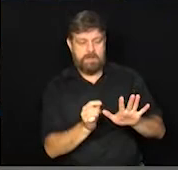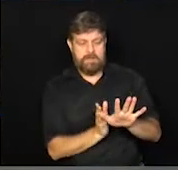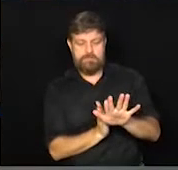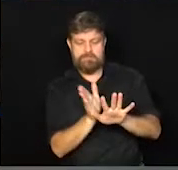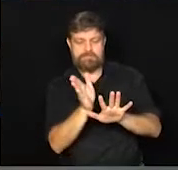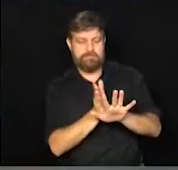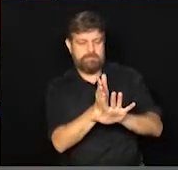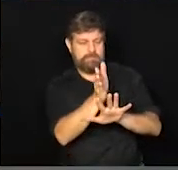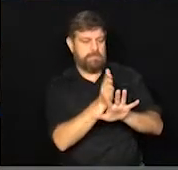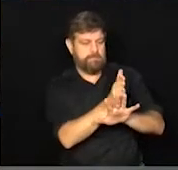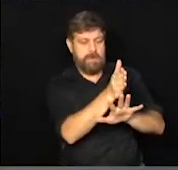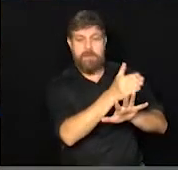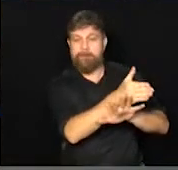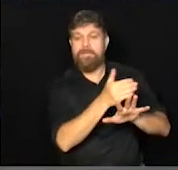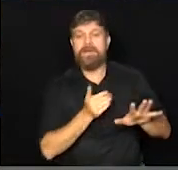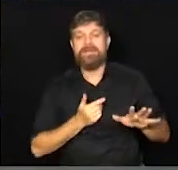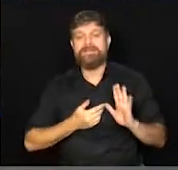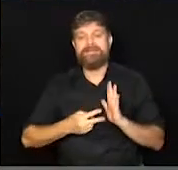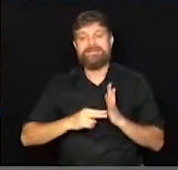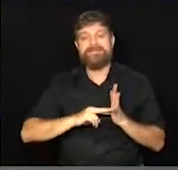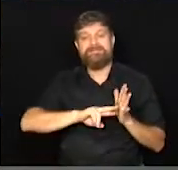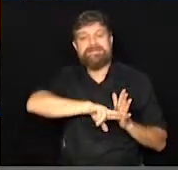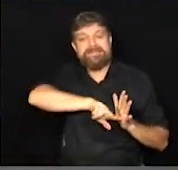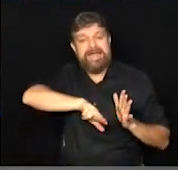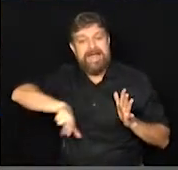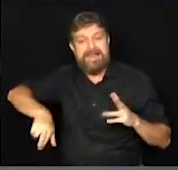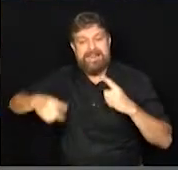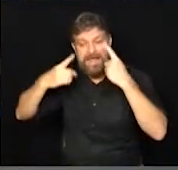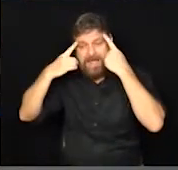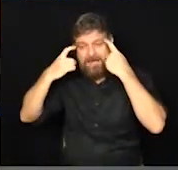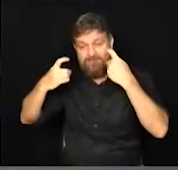que são os vários tipos de violência.